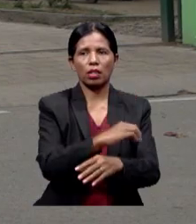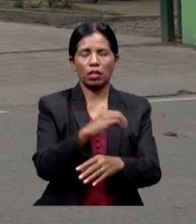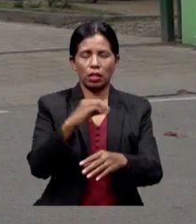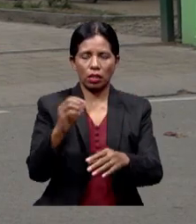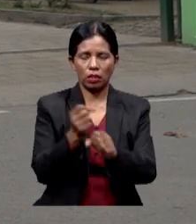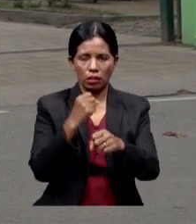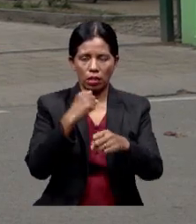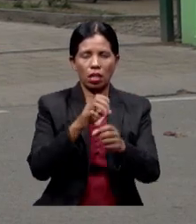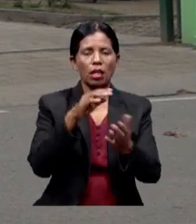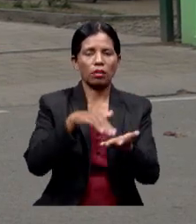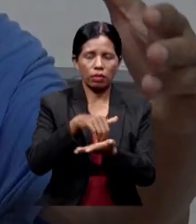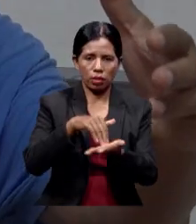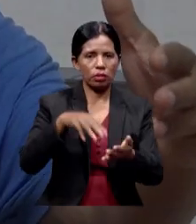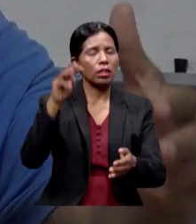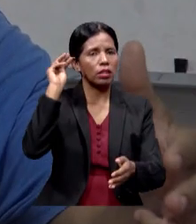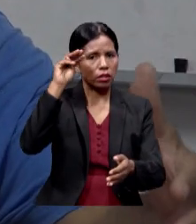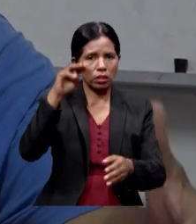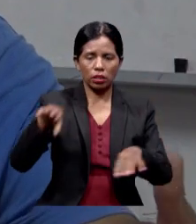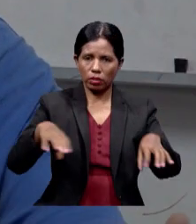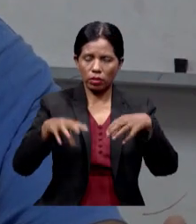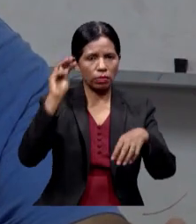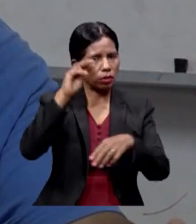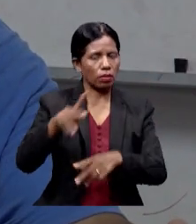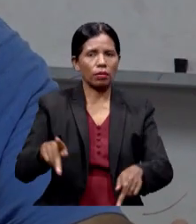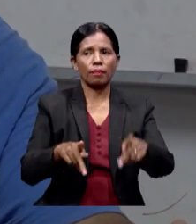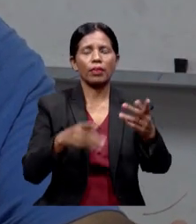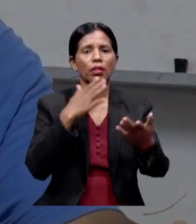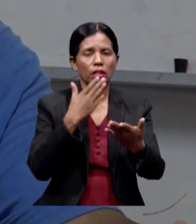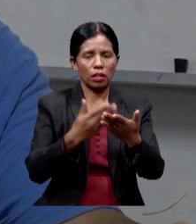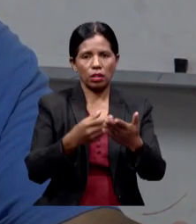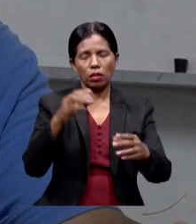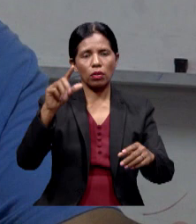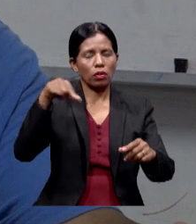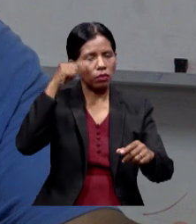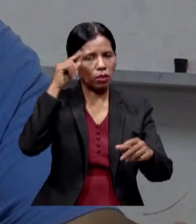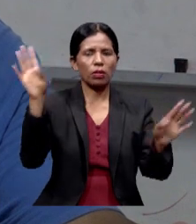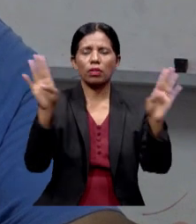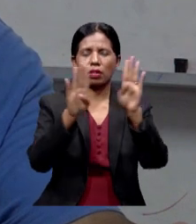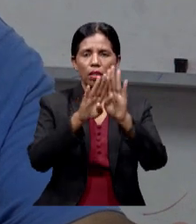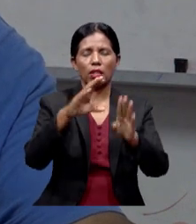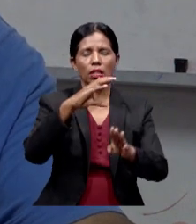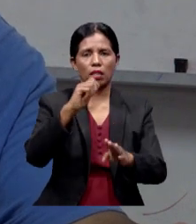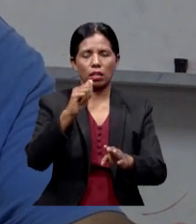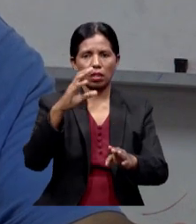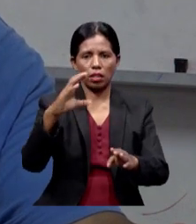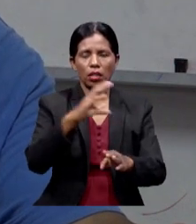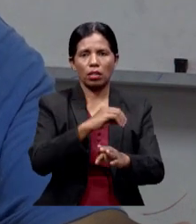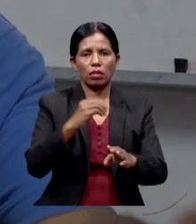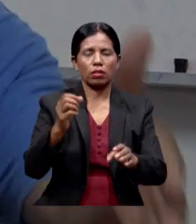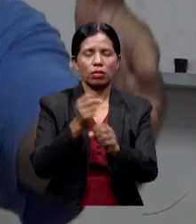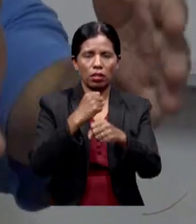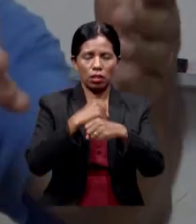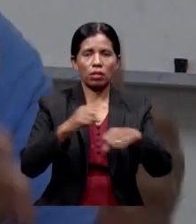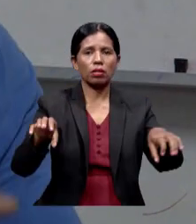serviço Ministério Público. Ter José Luiz Oliveira, dia que o governo taca instituição CAC, rode reforça serviço